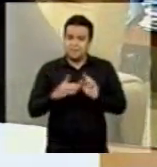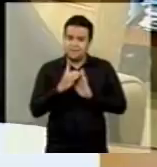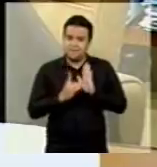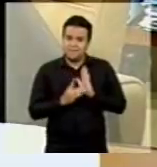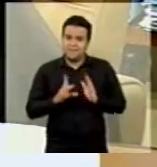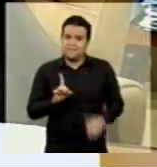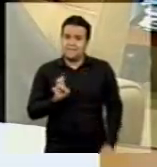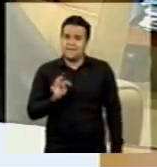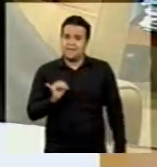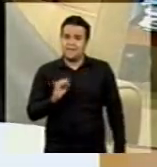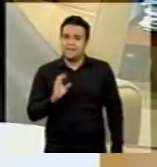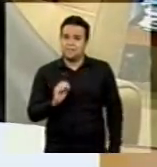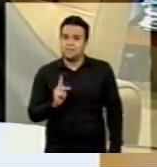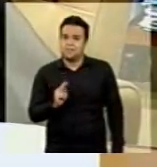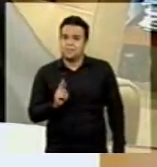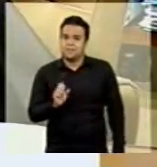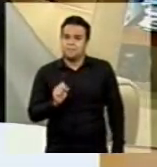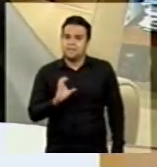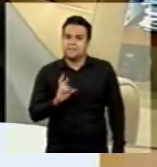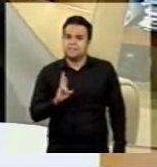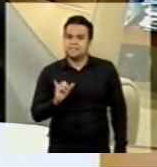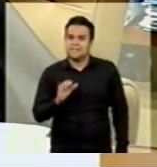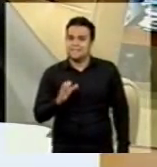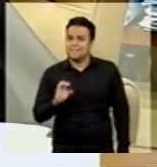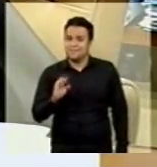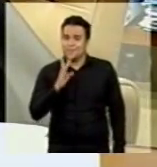indivíduos pesquisadores não sabiam nem distinguir